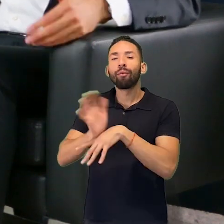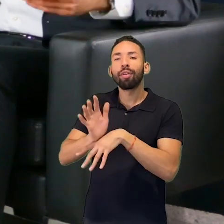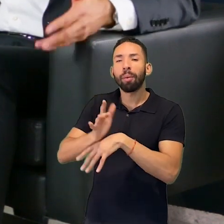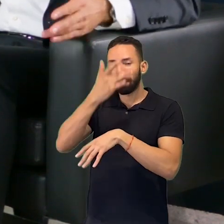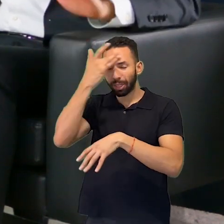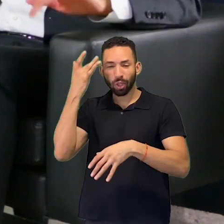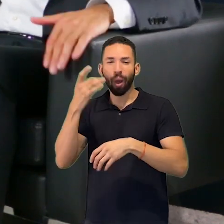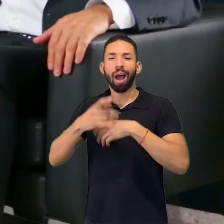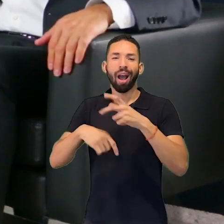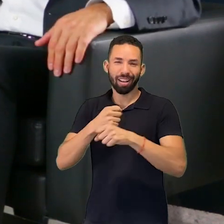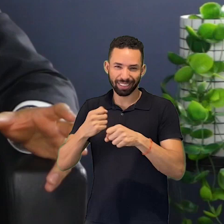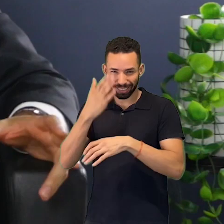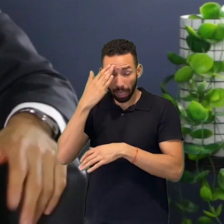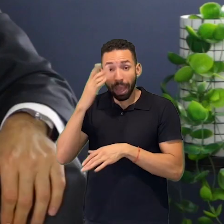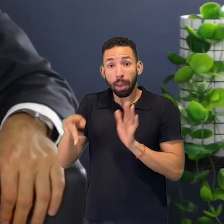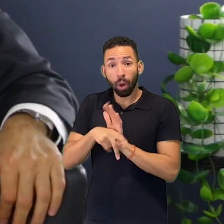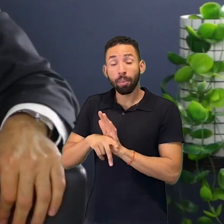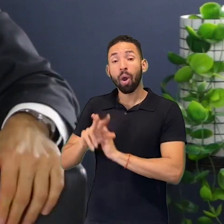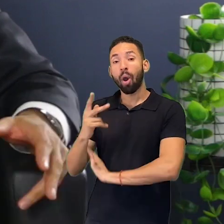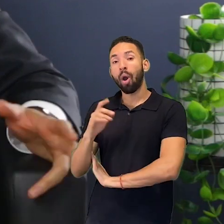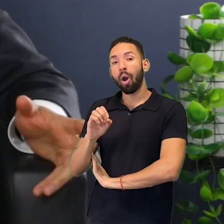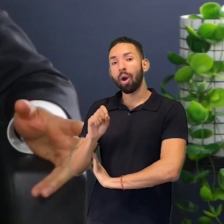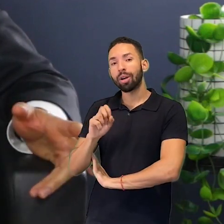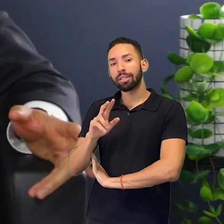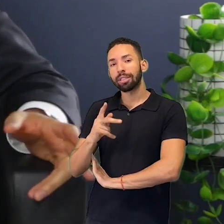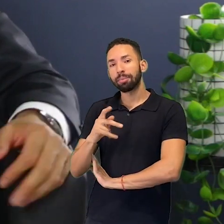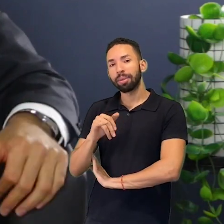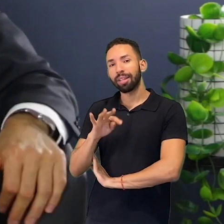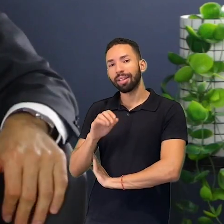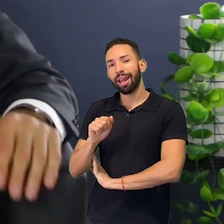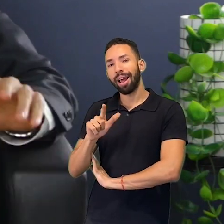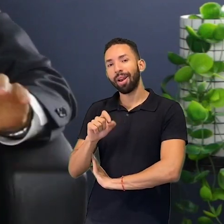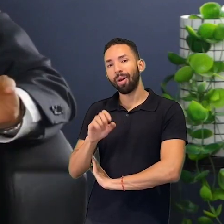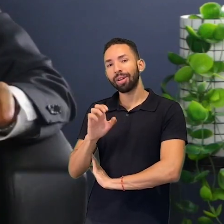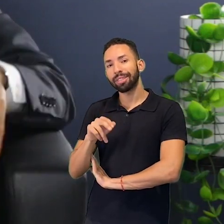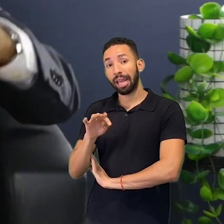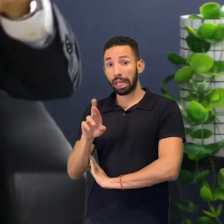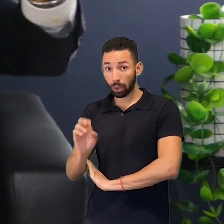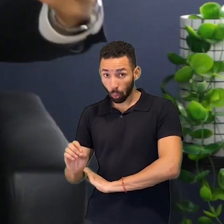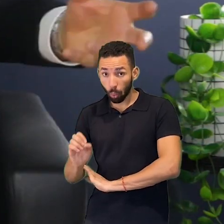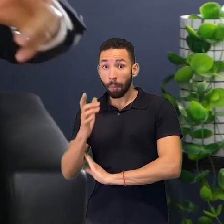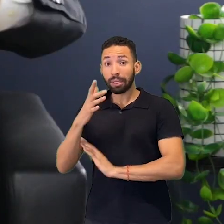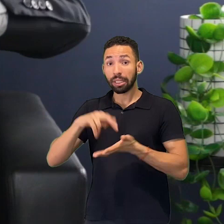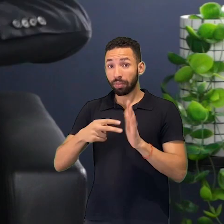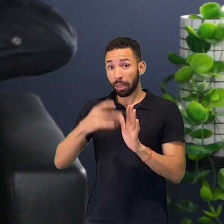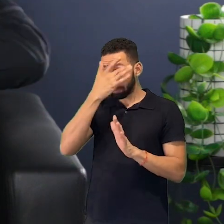né? O filme brasileiro Bicho de Sete Cabeças, que a gente chama de hospitalocêntrico, que é uma ideia de que as pessoas deviam ficar